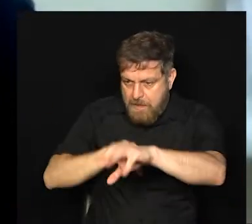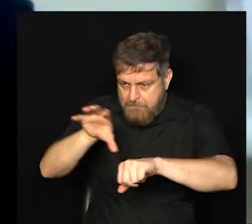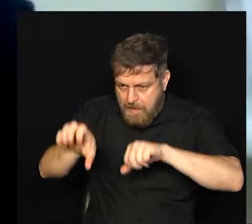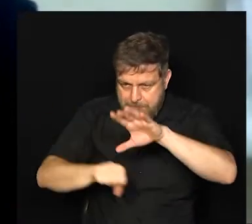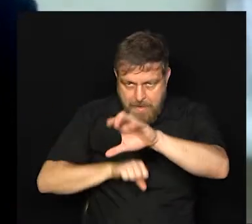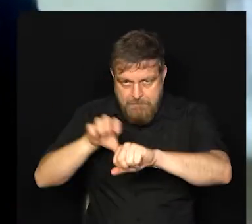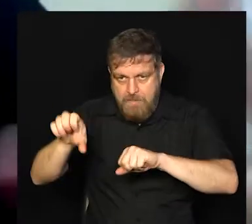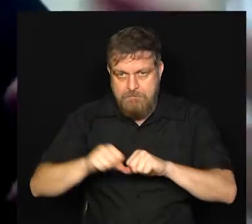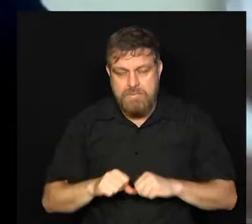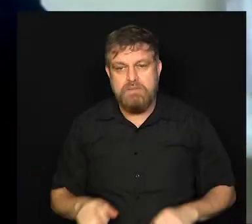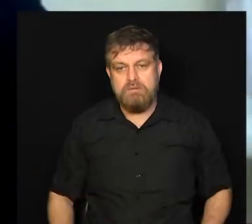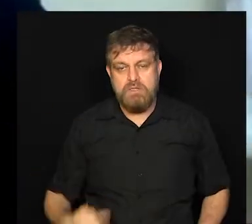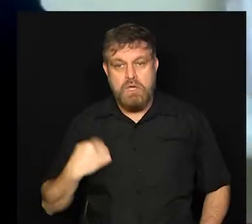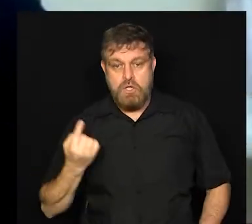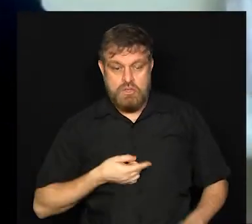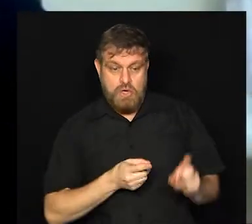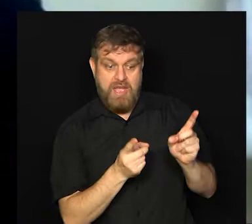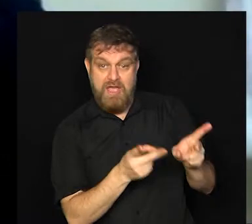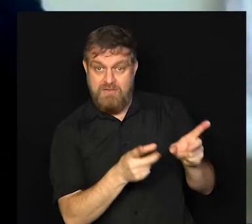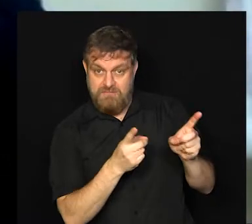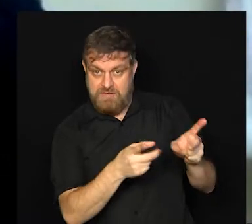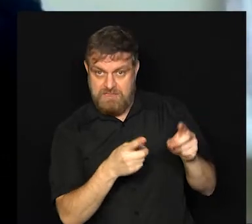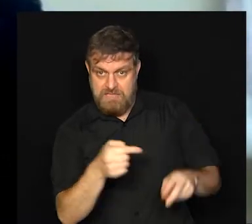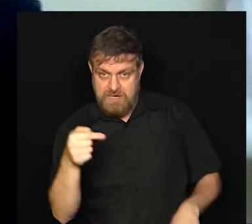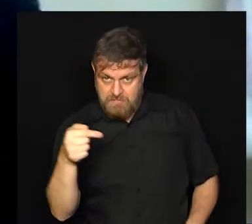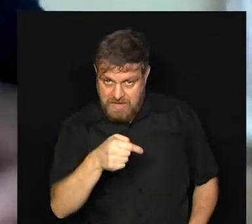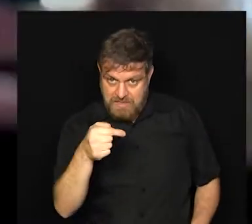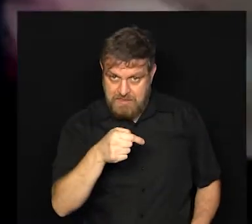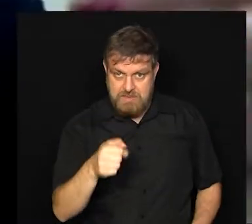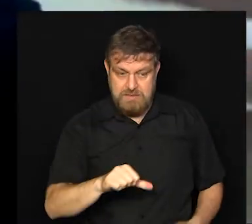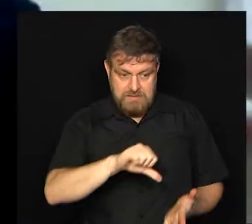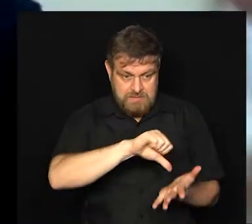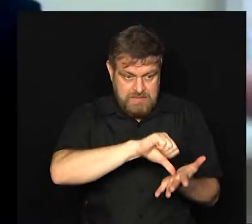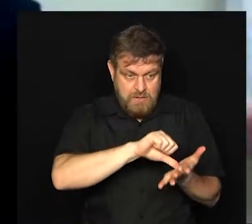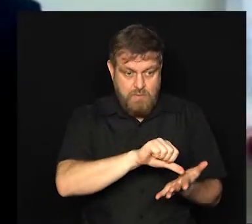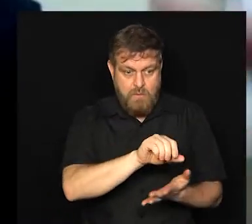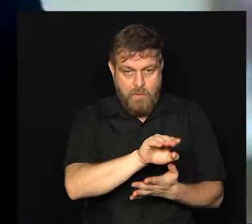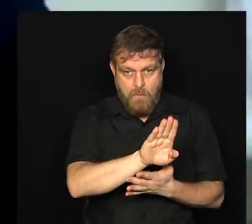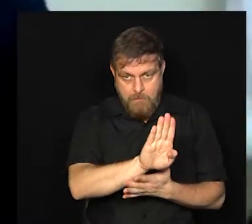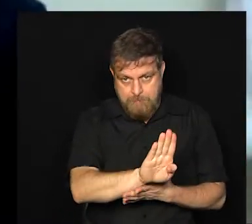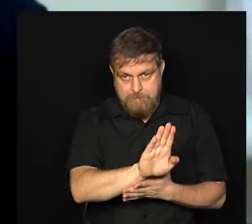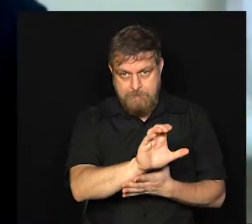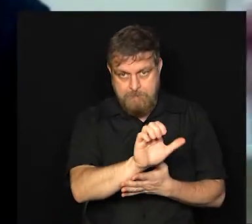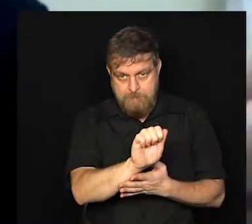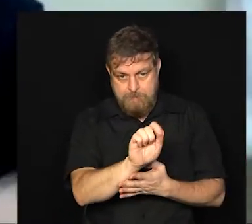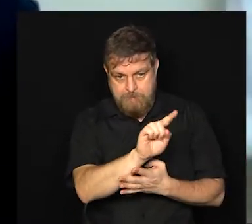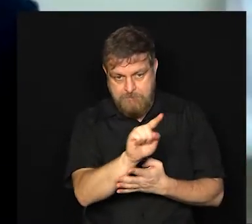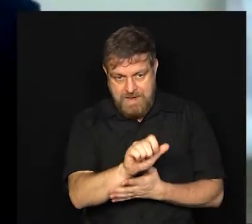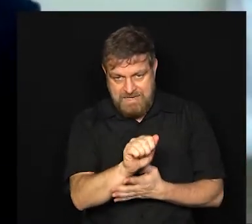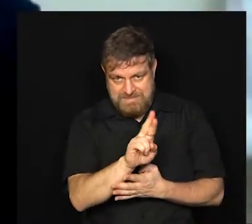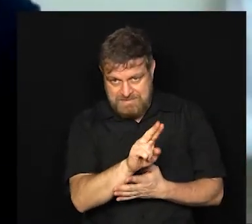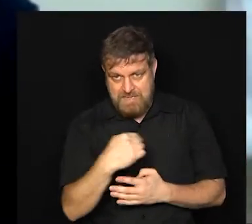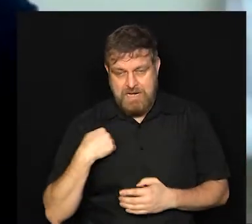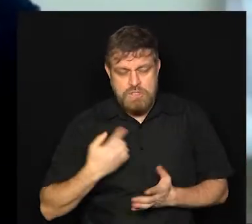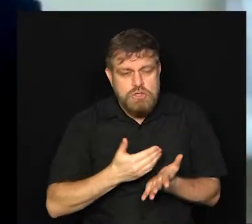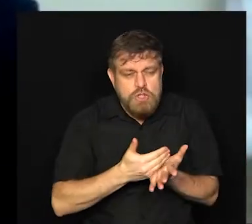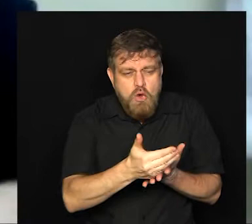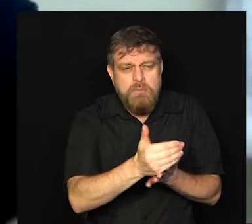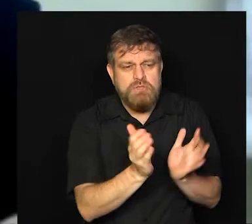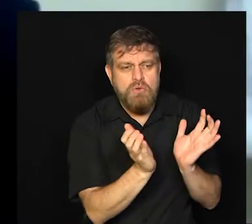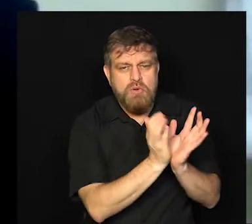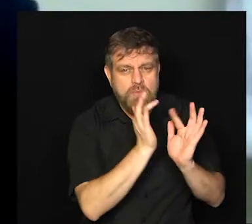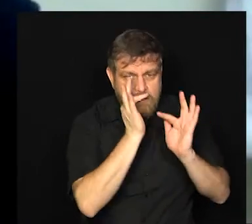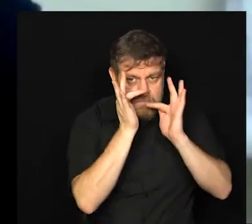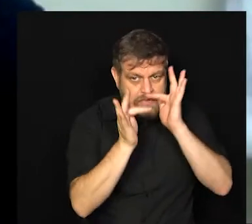desses objetos. Nós vendemos no nosso bazar permanente. Esse recurso, nós começamos o bazar permanente do Grupo